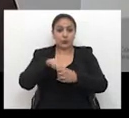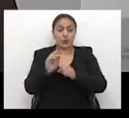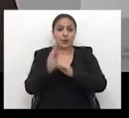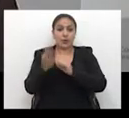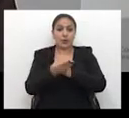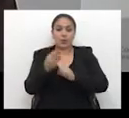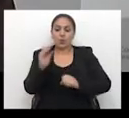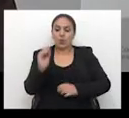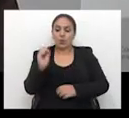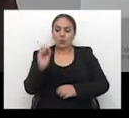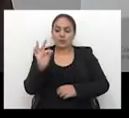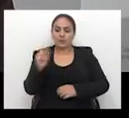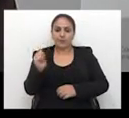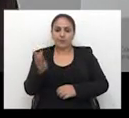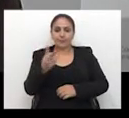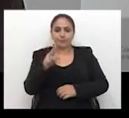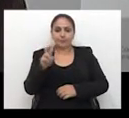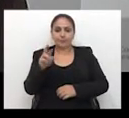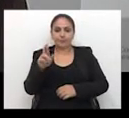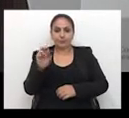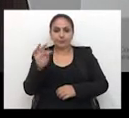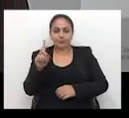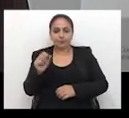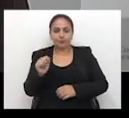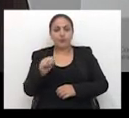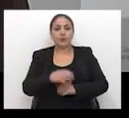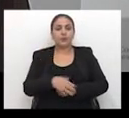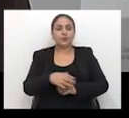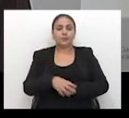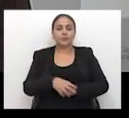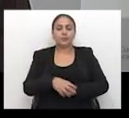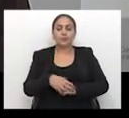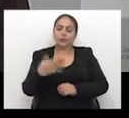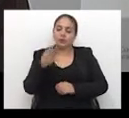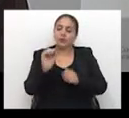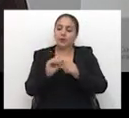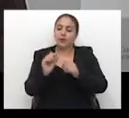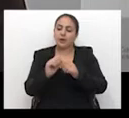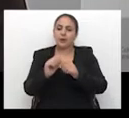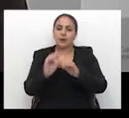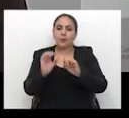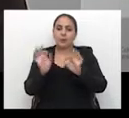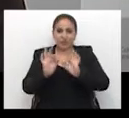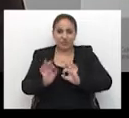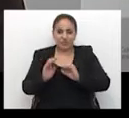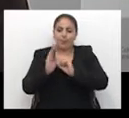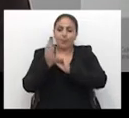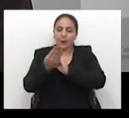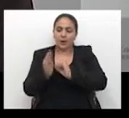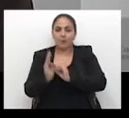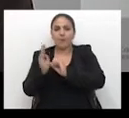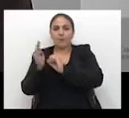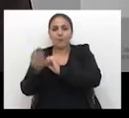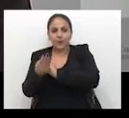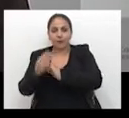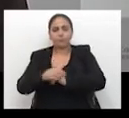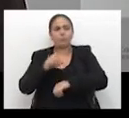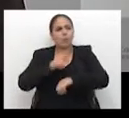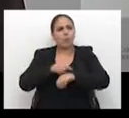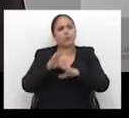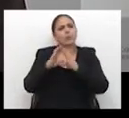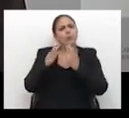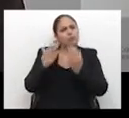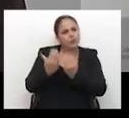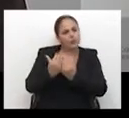bairro costa verde mas fica na grande nem gref é a realização de um bairro a bairro naquele momento a comunidade as suas